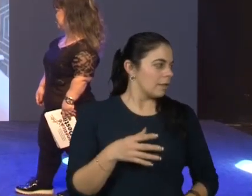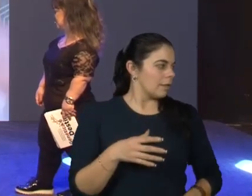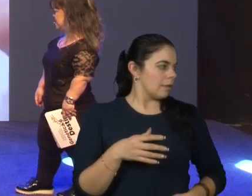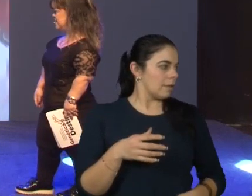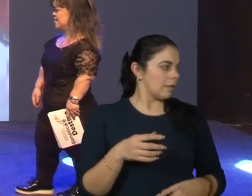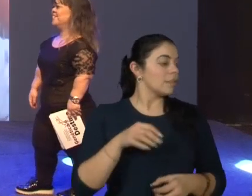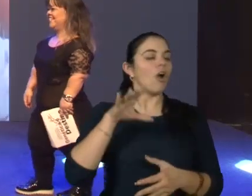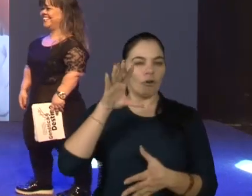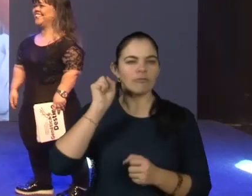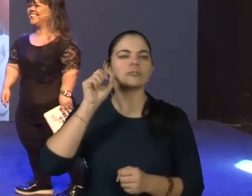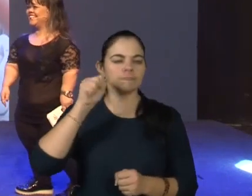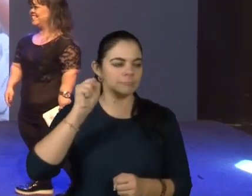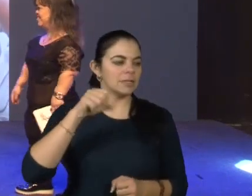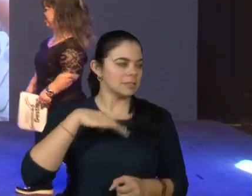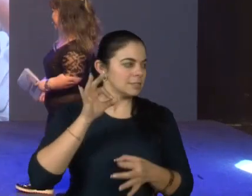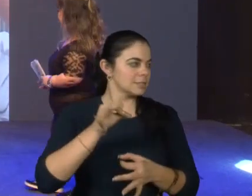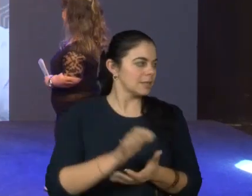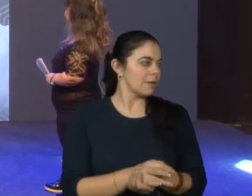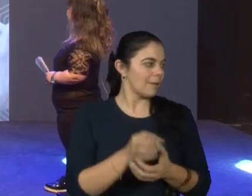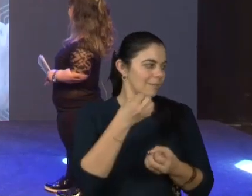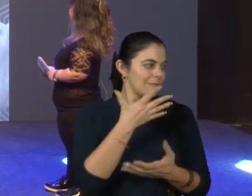Perfeitamente, muito bem. Seja bem-vindo, Vinícius.